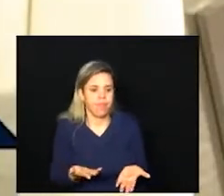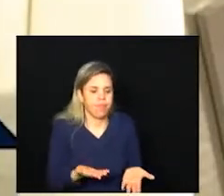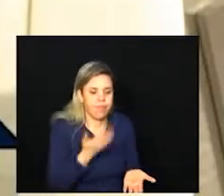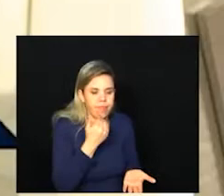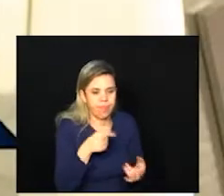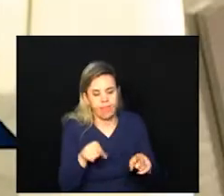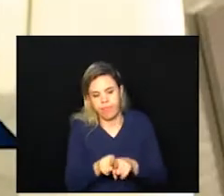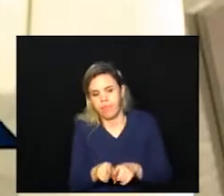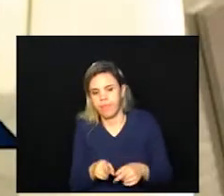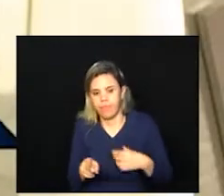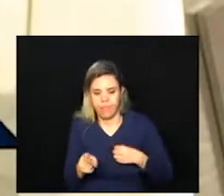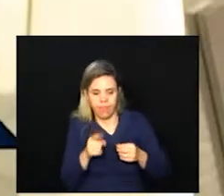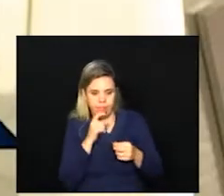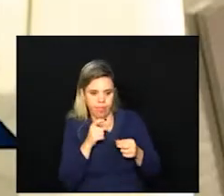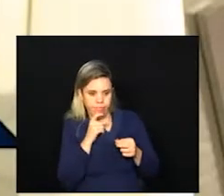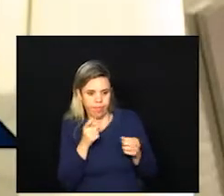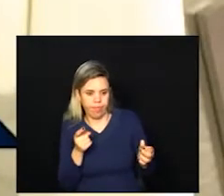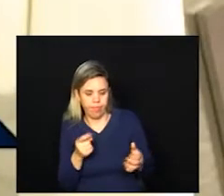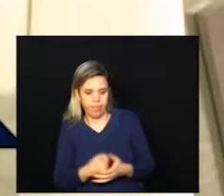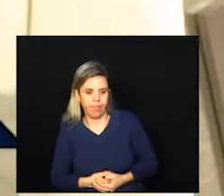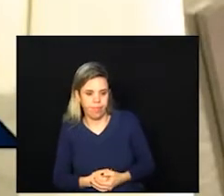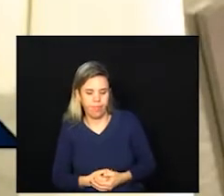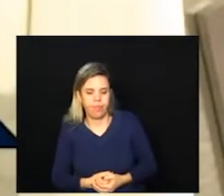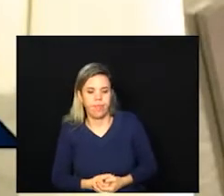como também da campanha do agasalho.